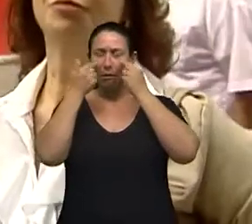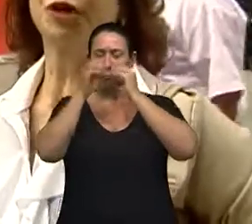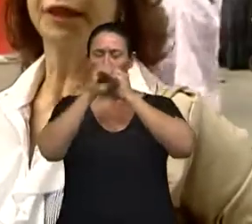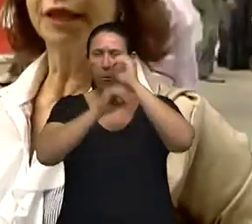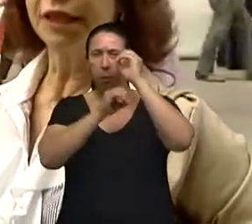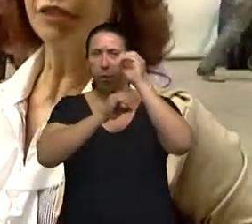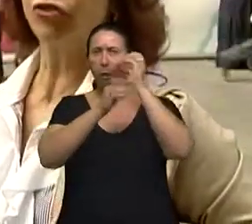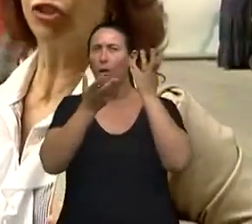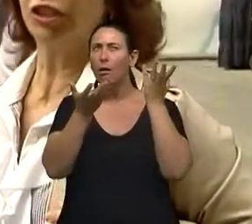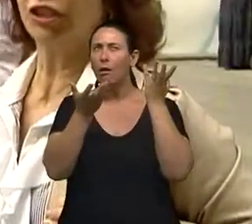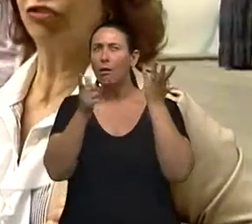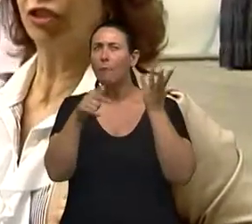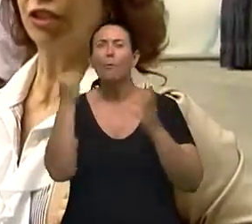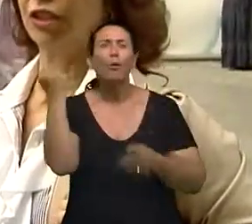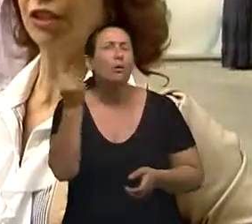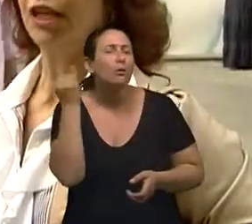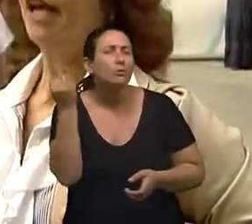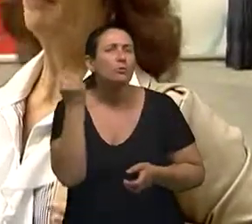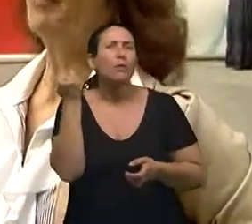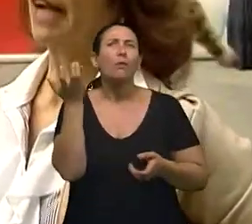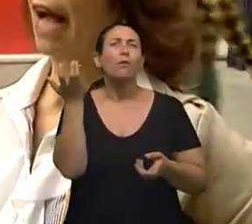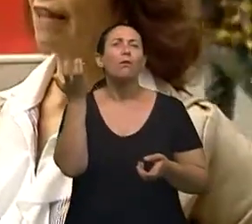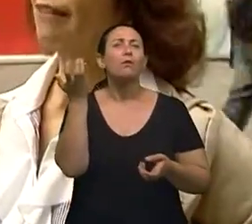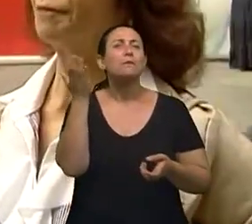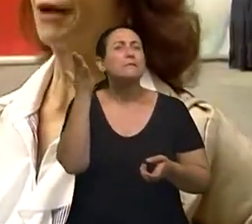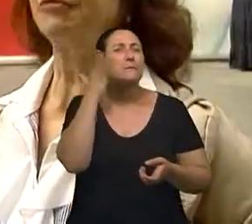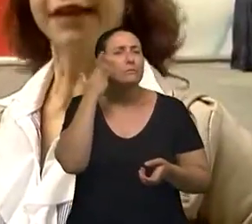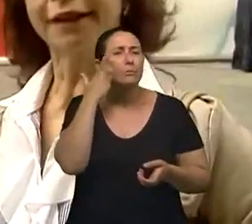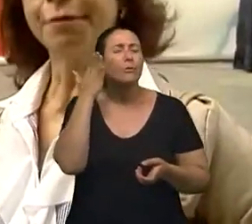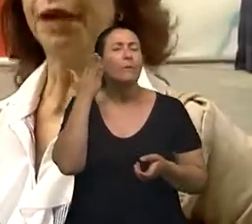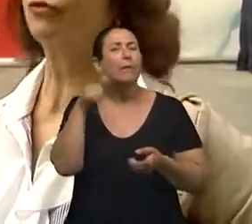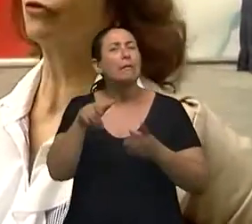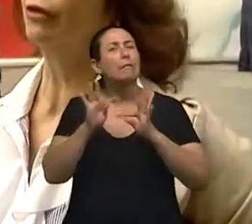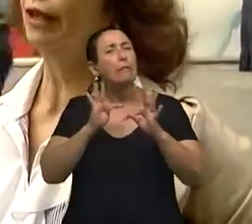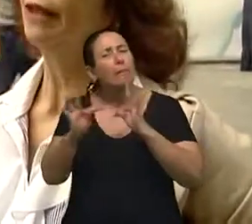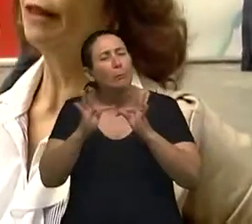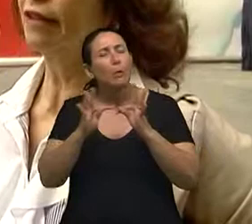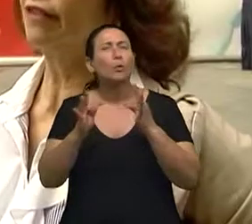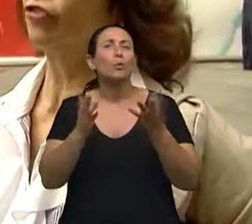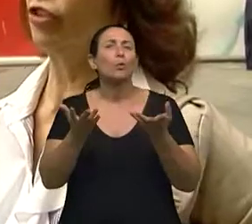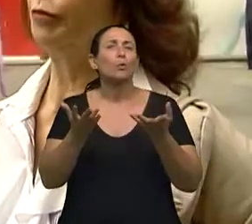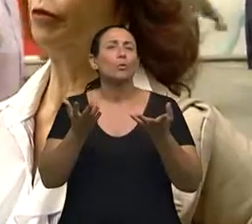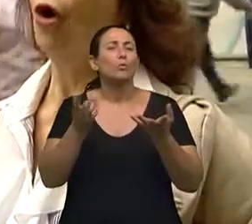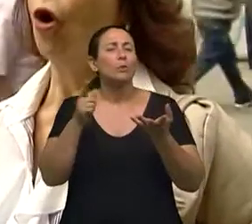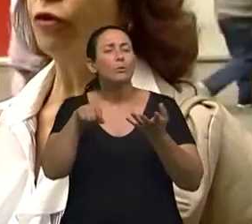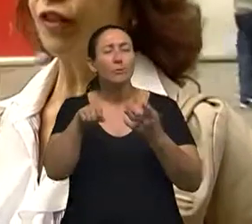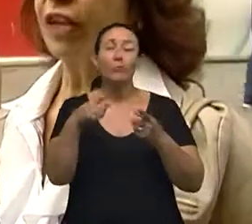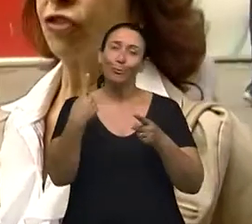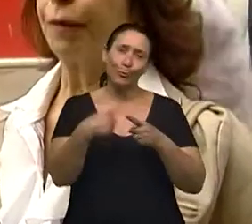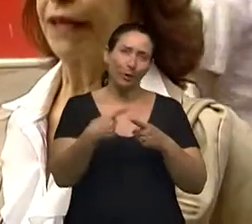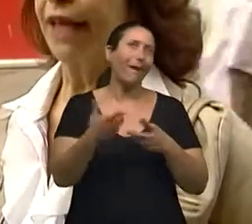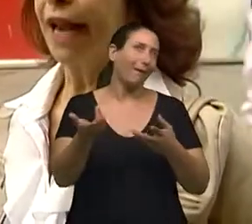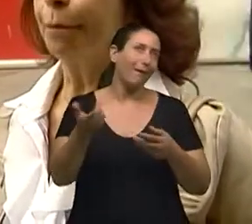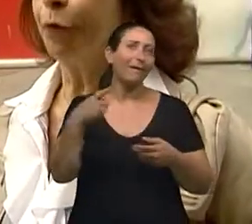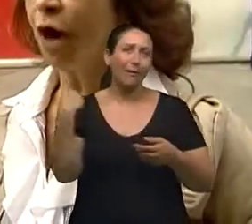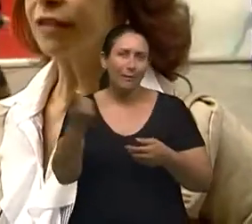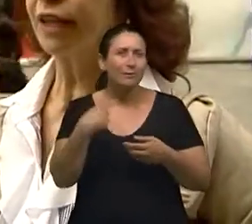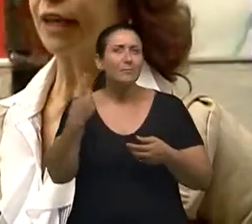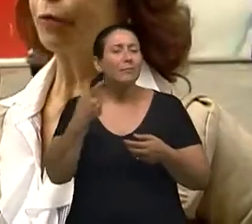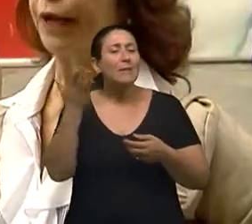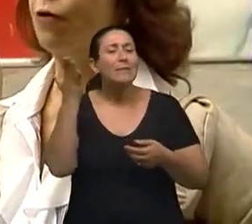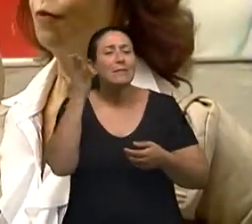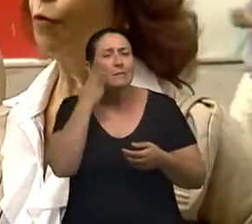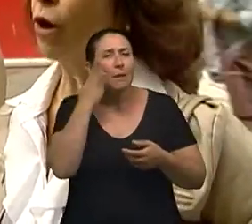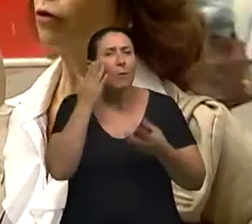de importante, de eficaz para um tratamento desse tipo. Ou seja, para que ela